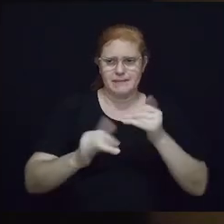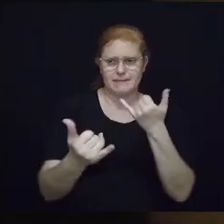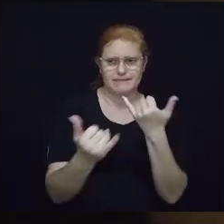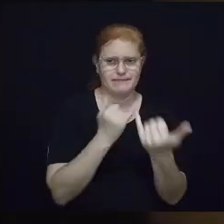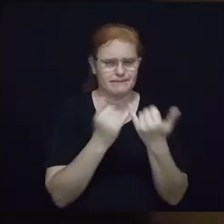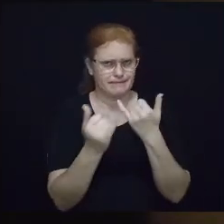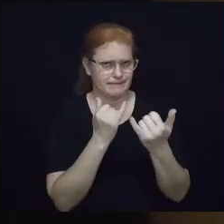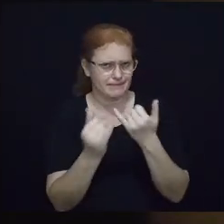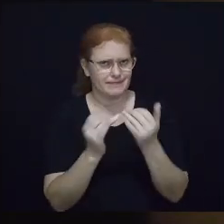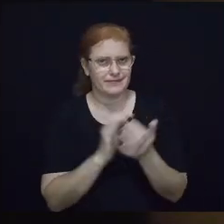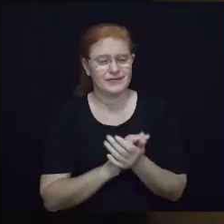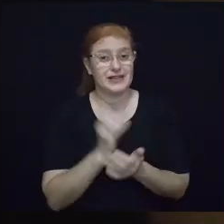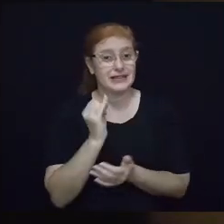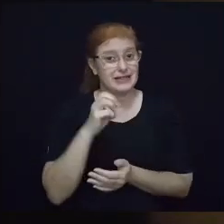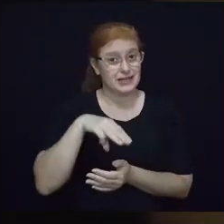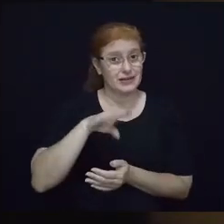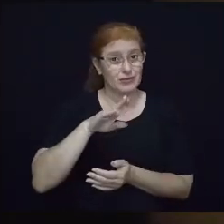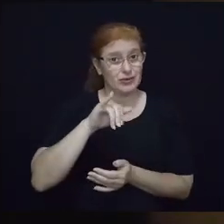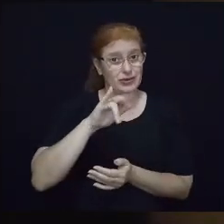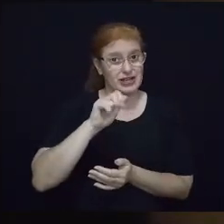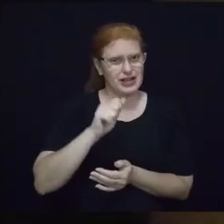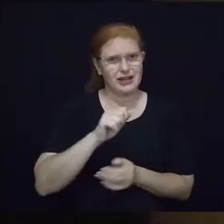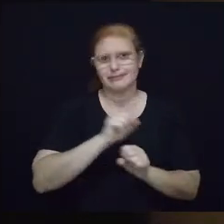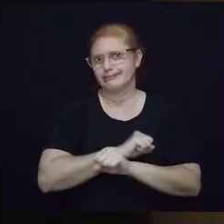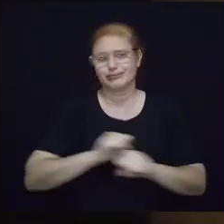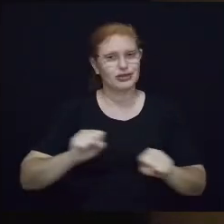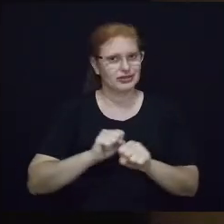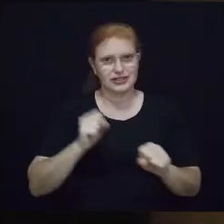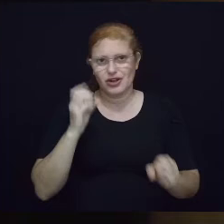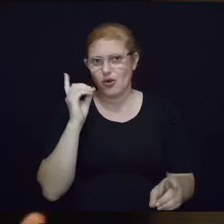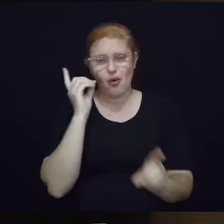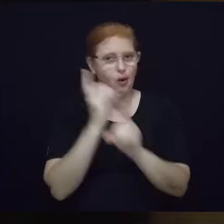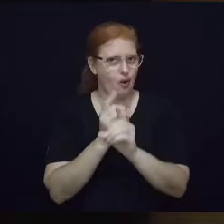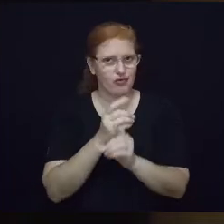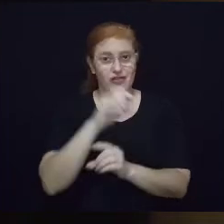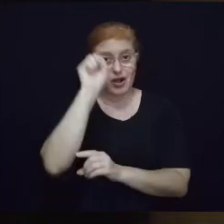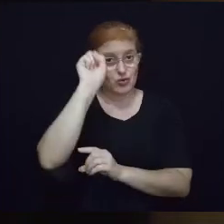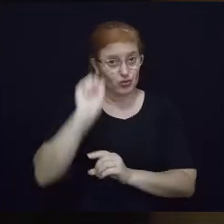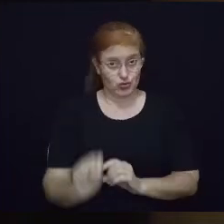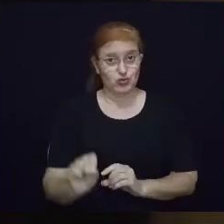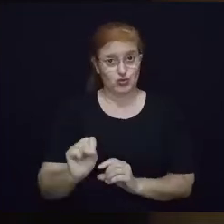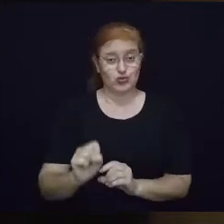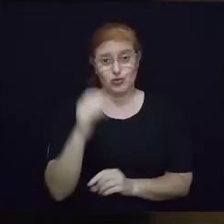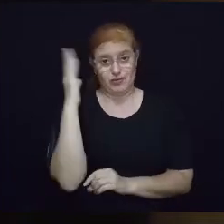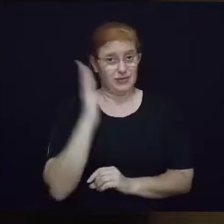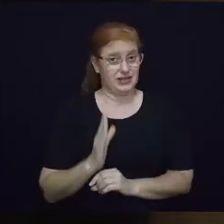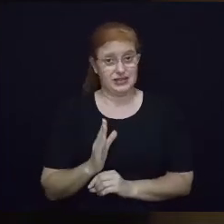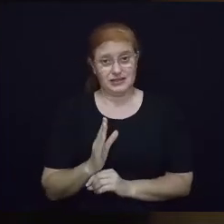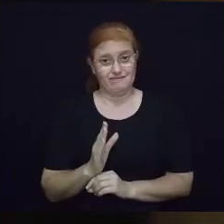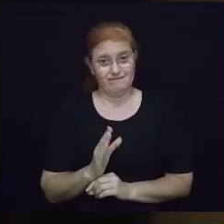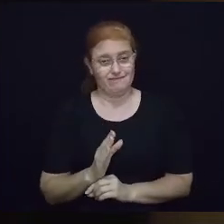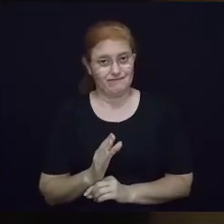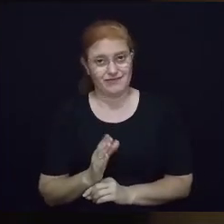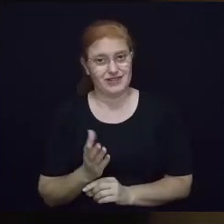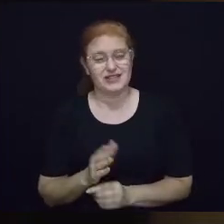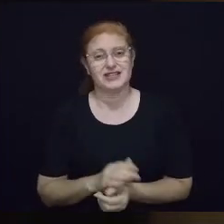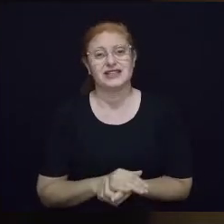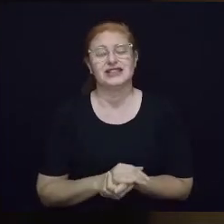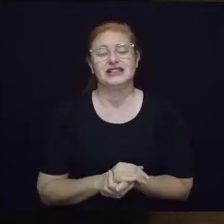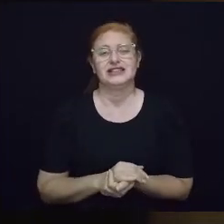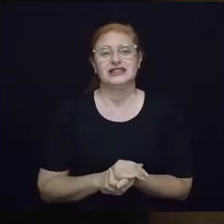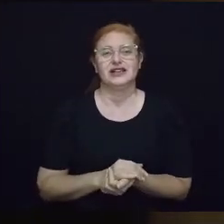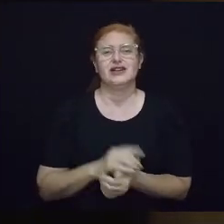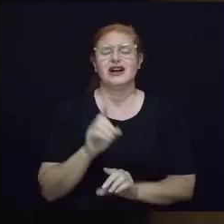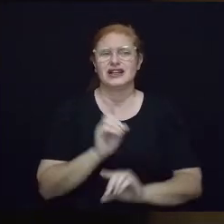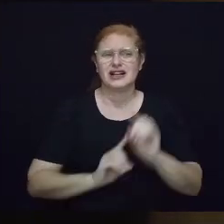embuia já é impossível de se achar aqui no Brasil, aqui no Sul, que é a madeira do Sul, né? O guatambu também já não